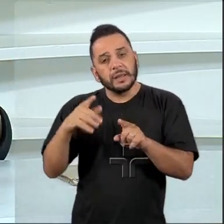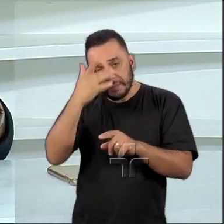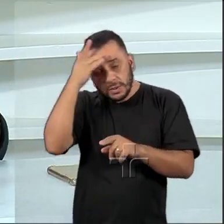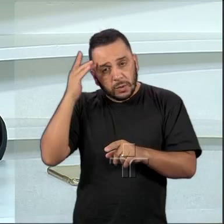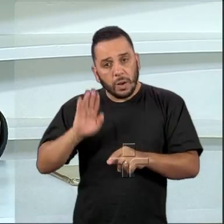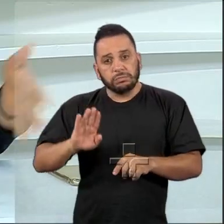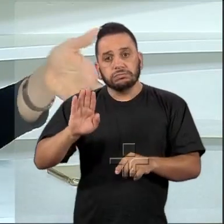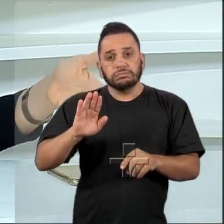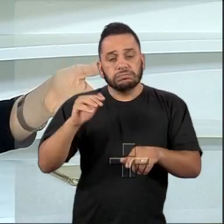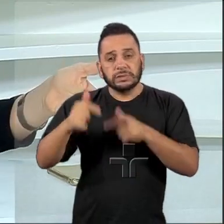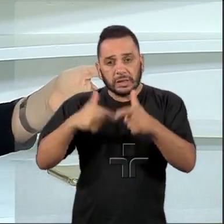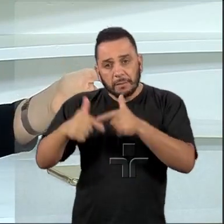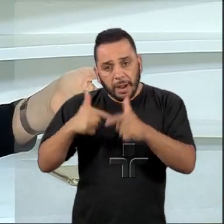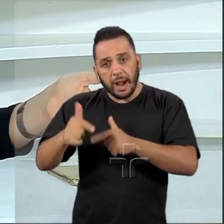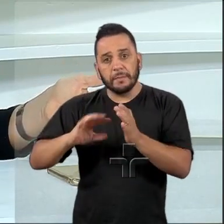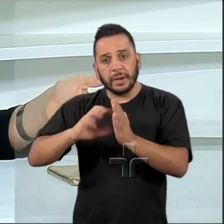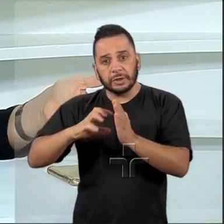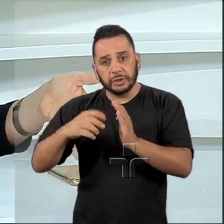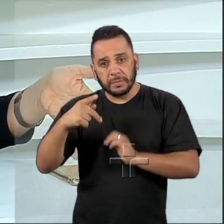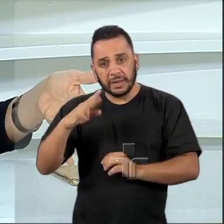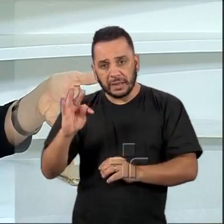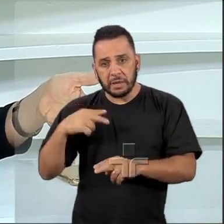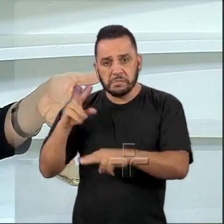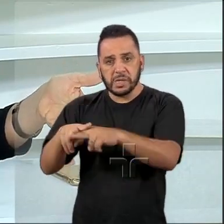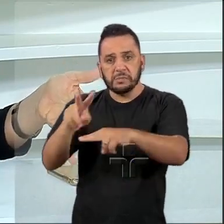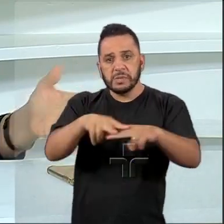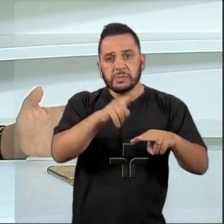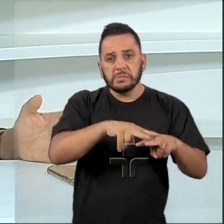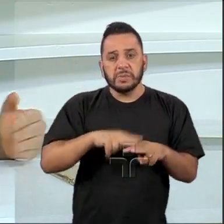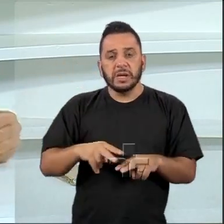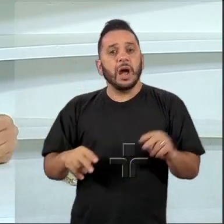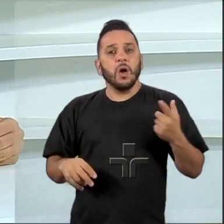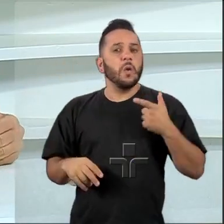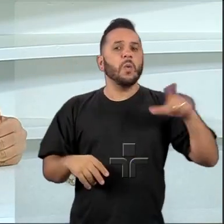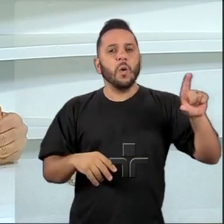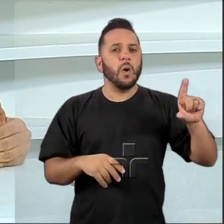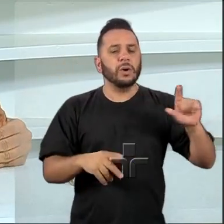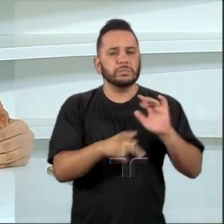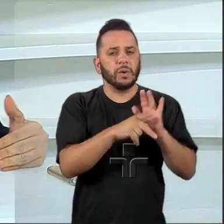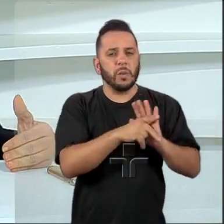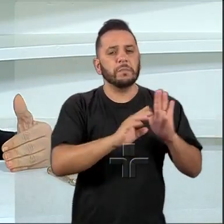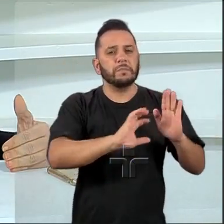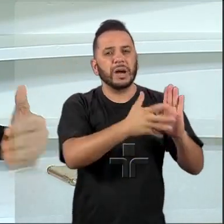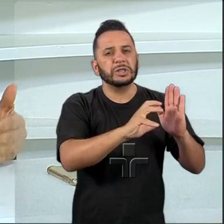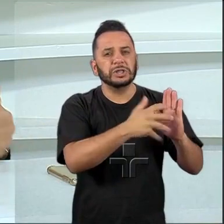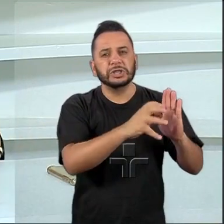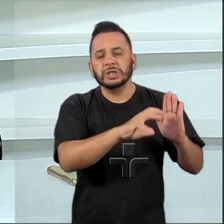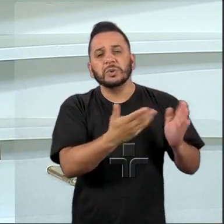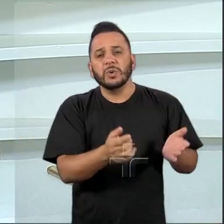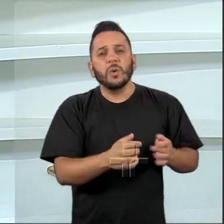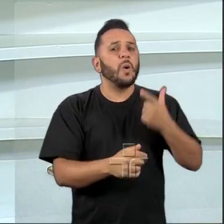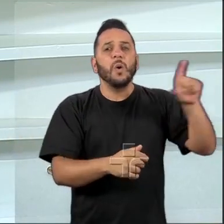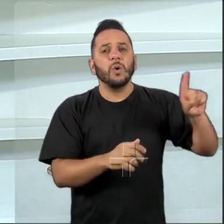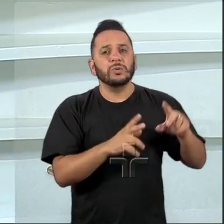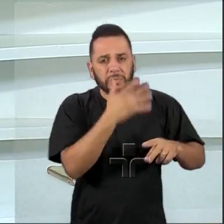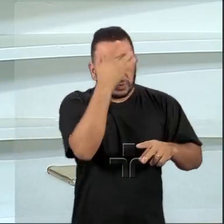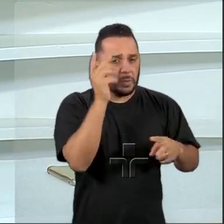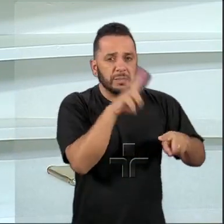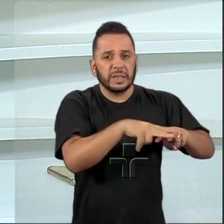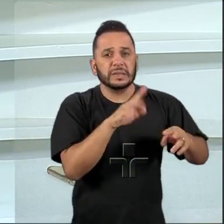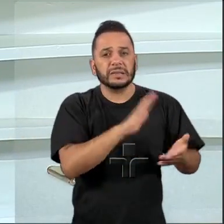presos. E nos outros partidos? Quem é que foi preso? Mas por que o PT hesita em fazer isso? Porque, de alguma